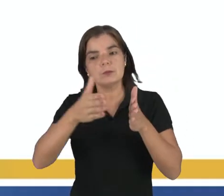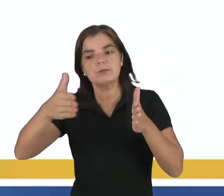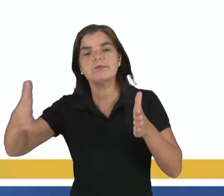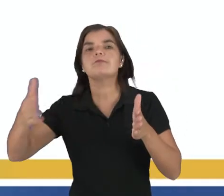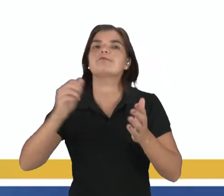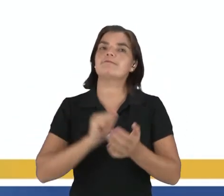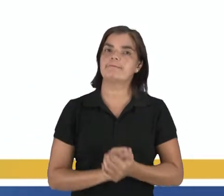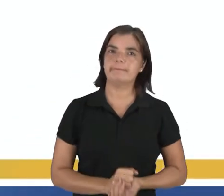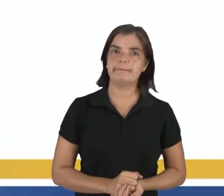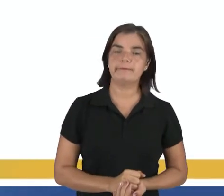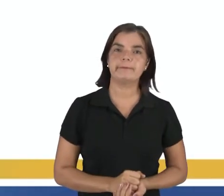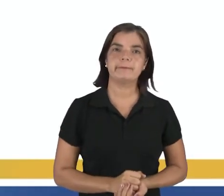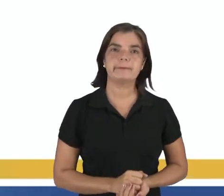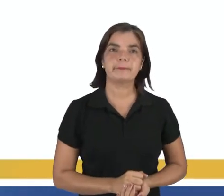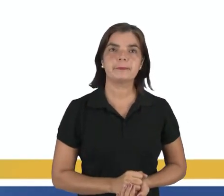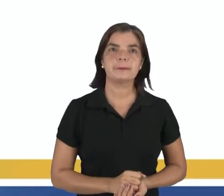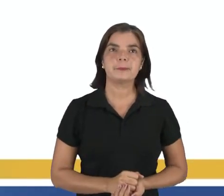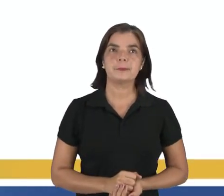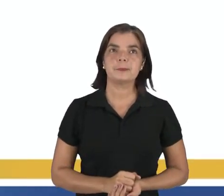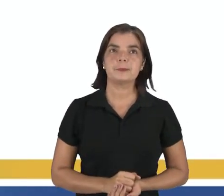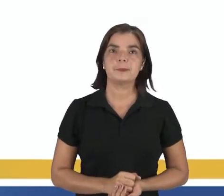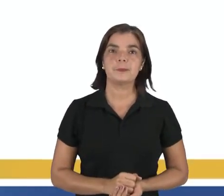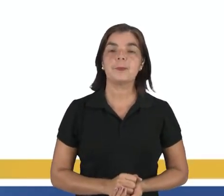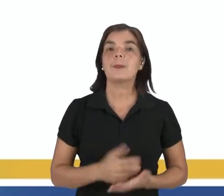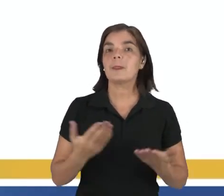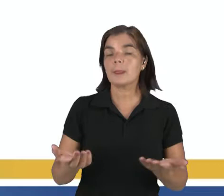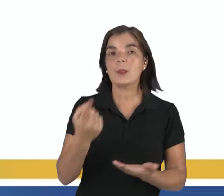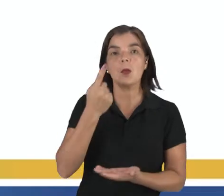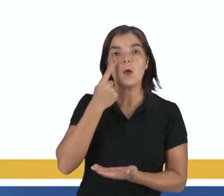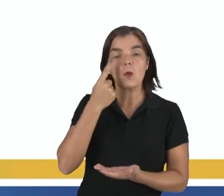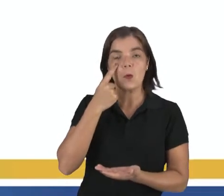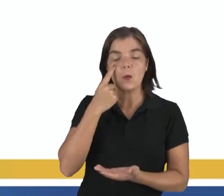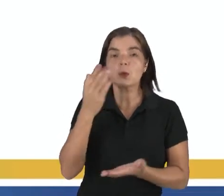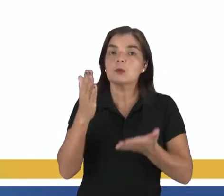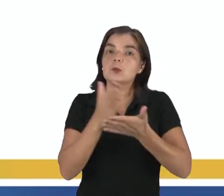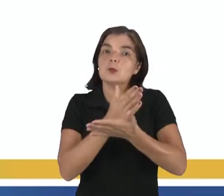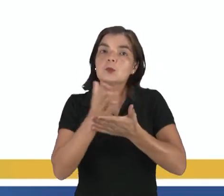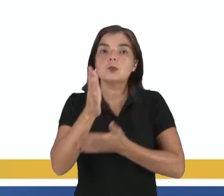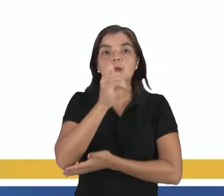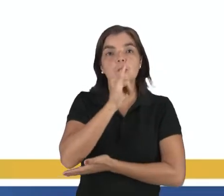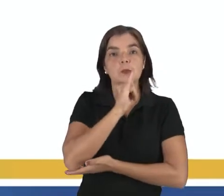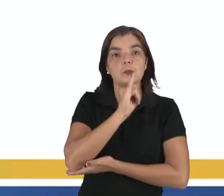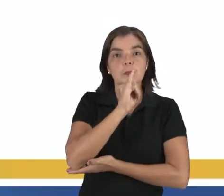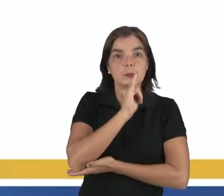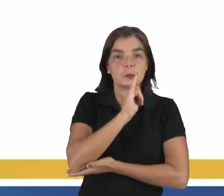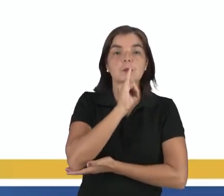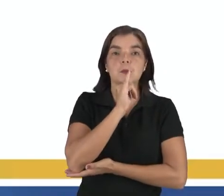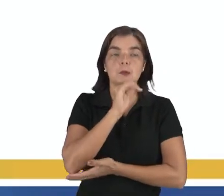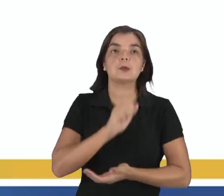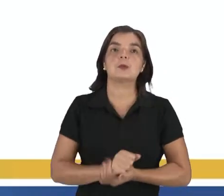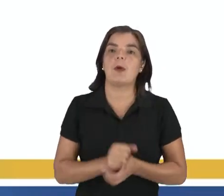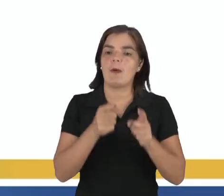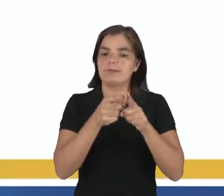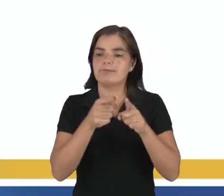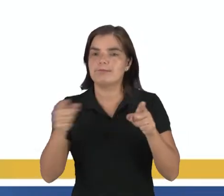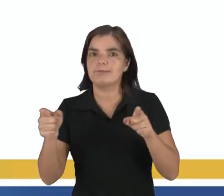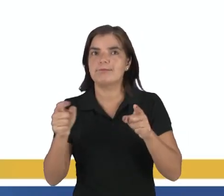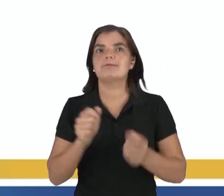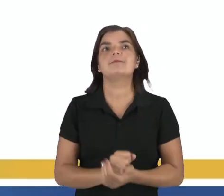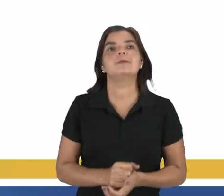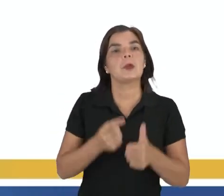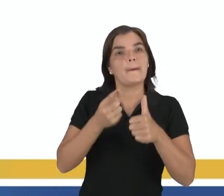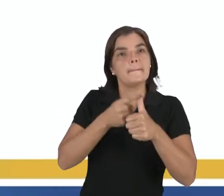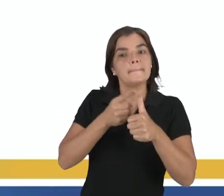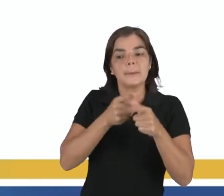assim, sucessivamente. Então, nós vamos ver agora alguns exemplos em relação a essa sequência.